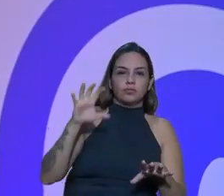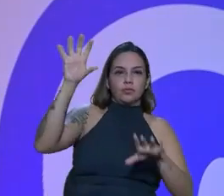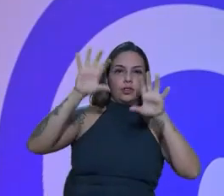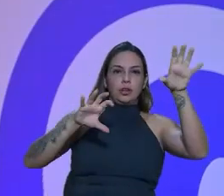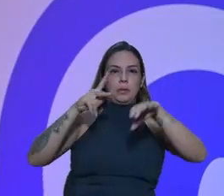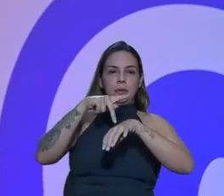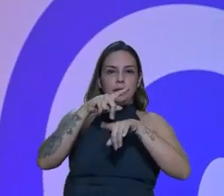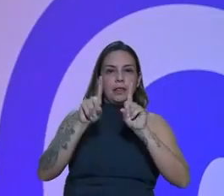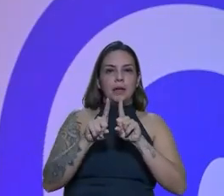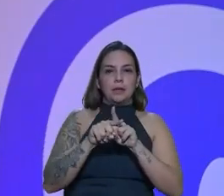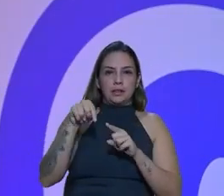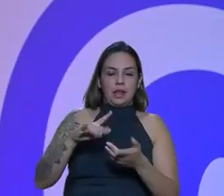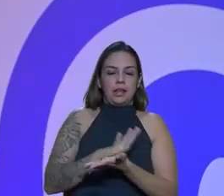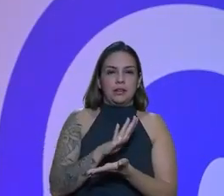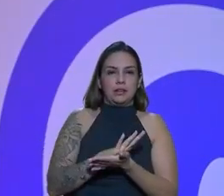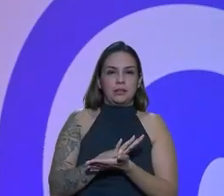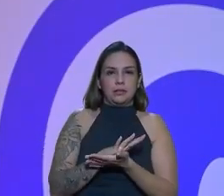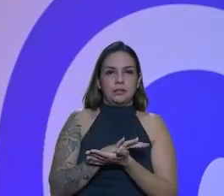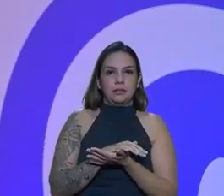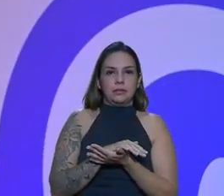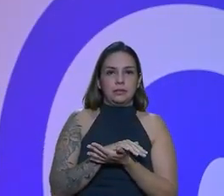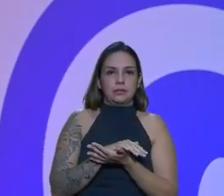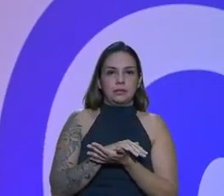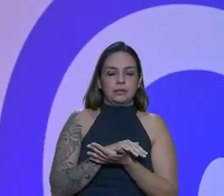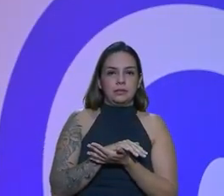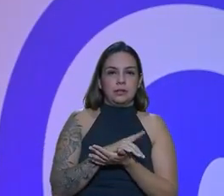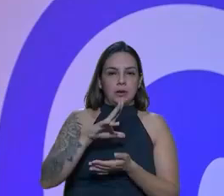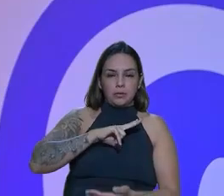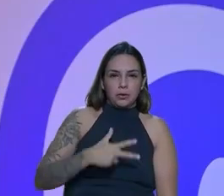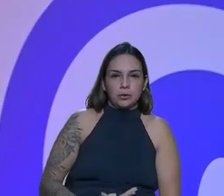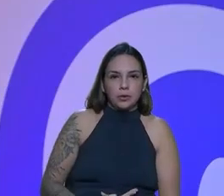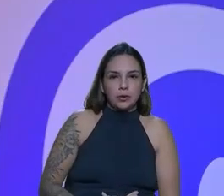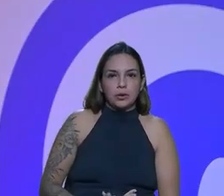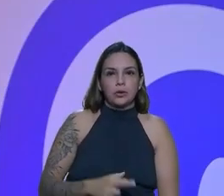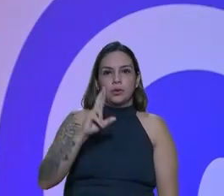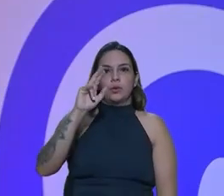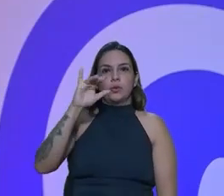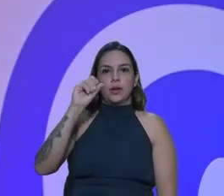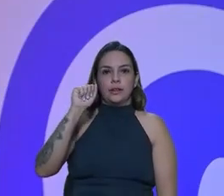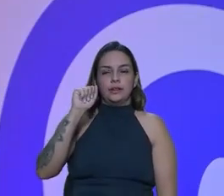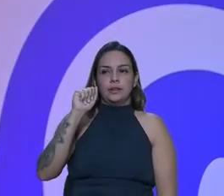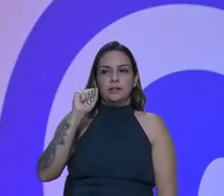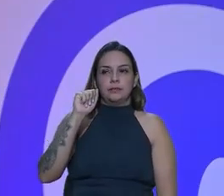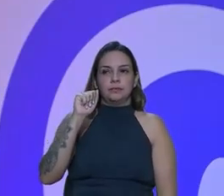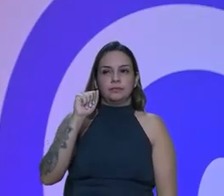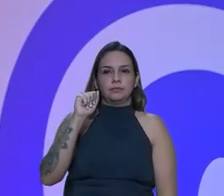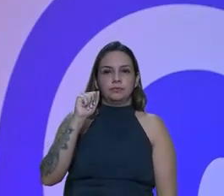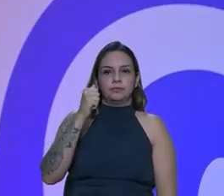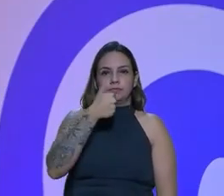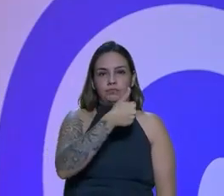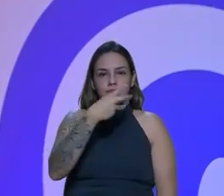do país e também daqui de Araxá e região, além de Portugal, Ruanda e Camarões.